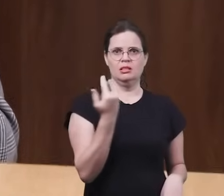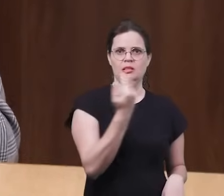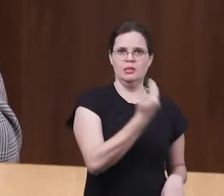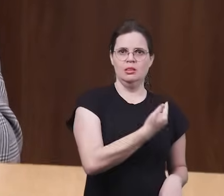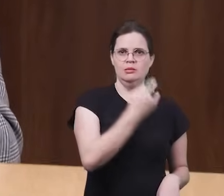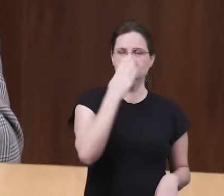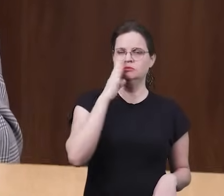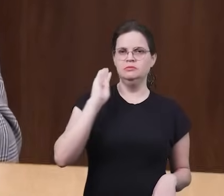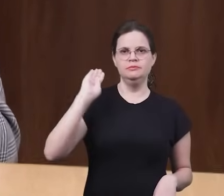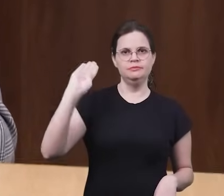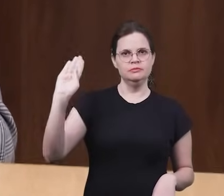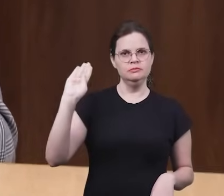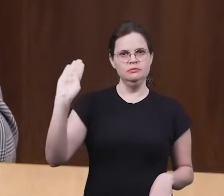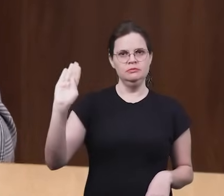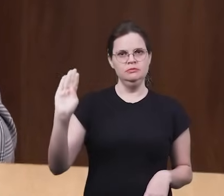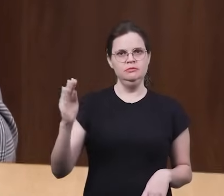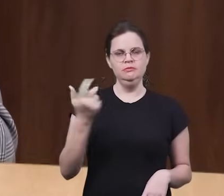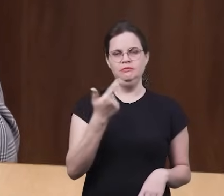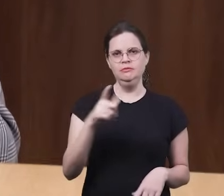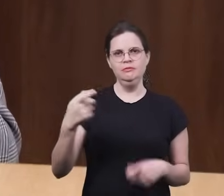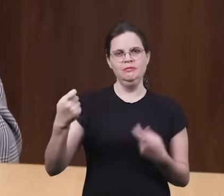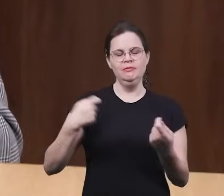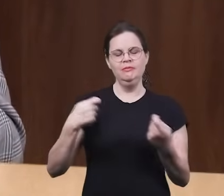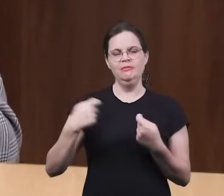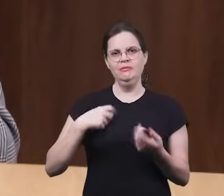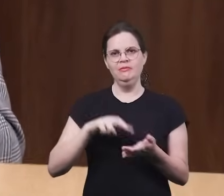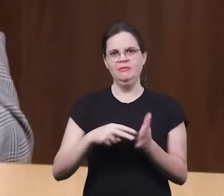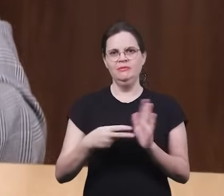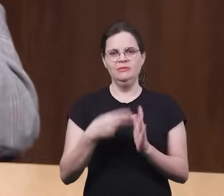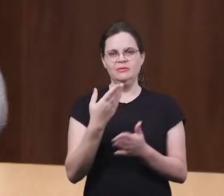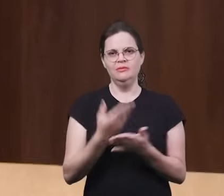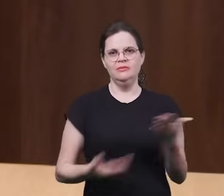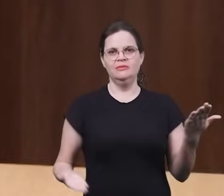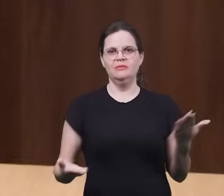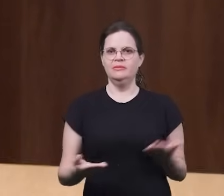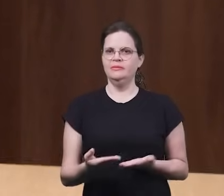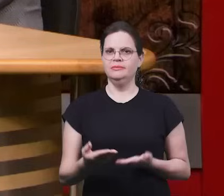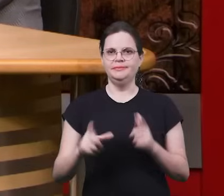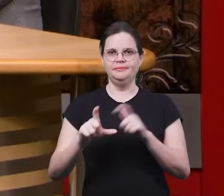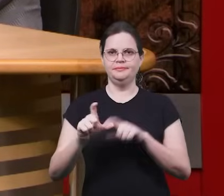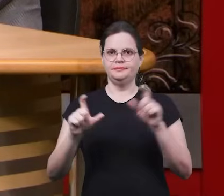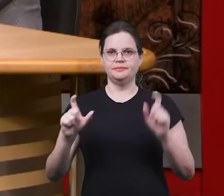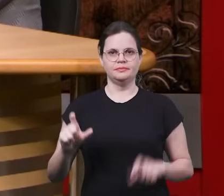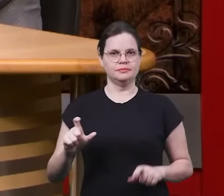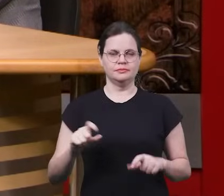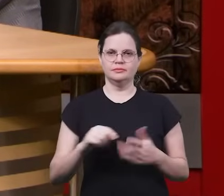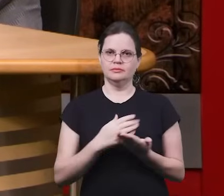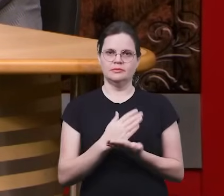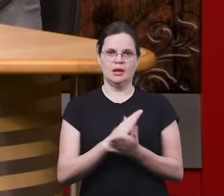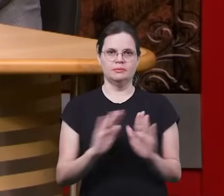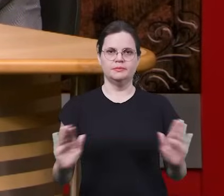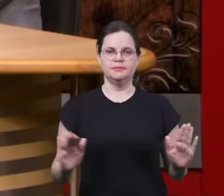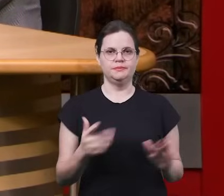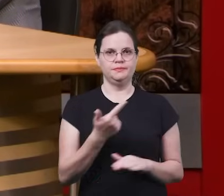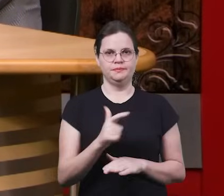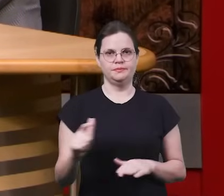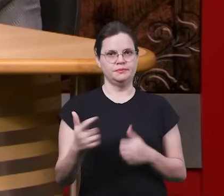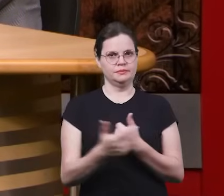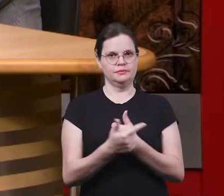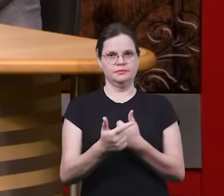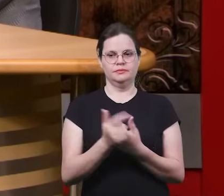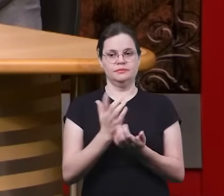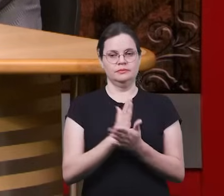levou você a perder o governo do Espírito Santo na sua vida, você perdeu o cajado. Pastor Amadeu, isso que o senhor está falando é bem